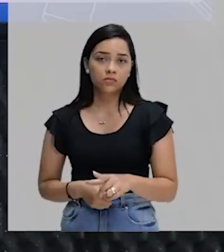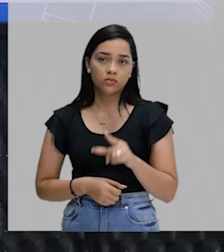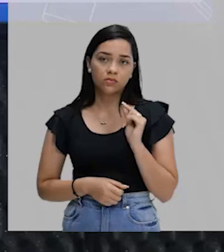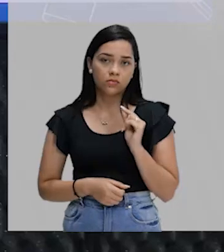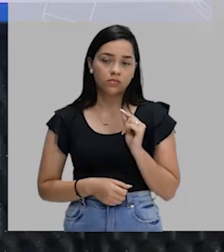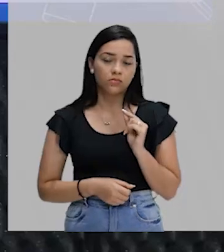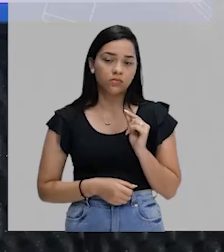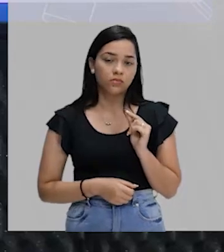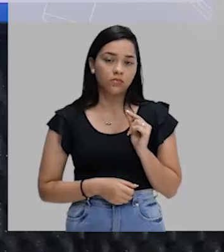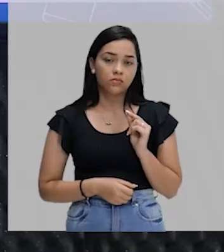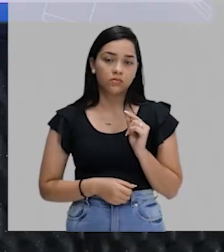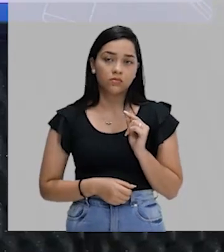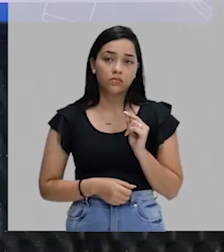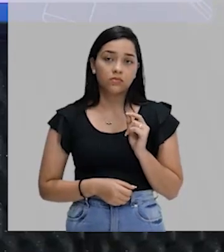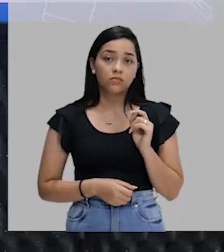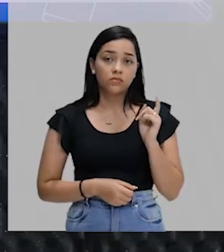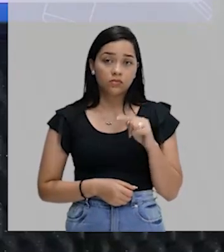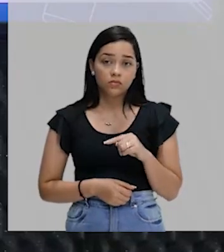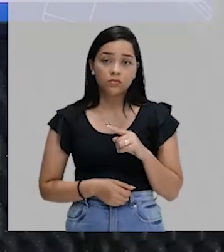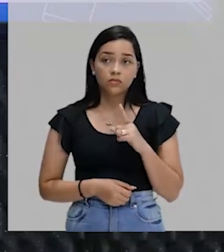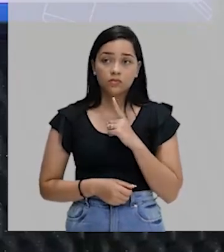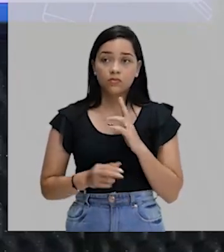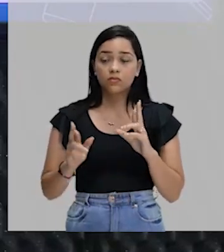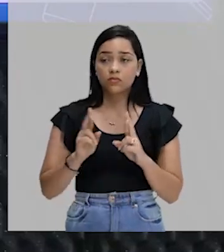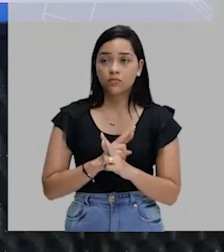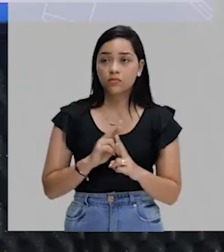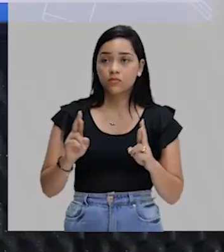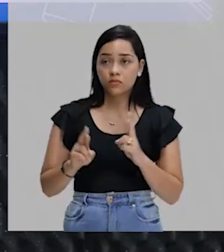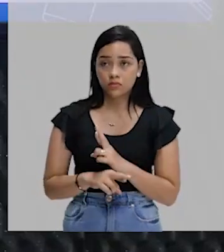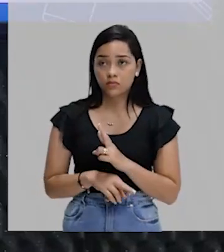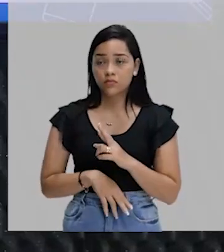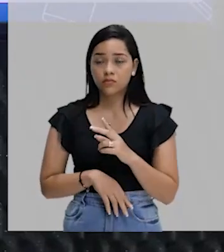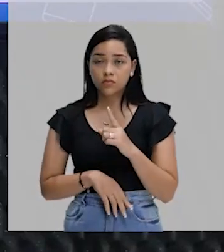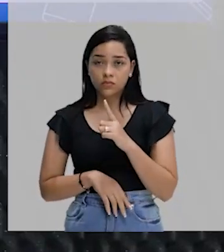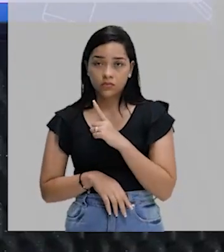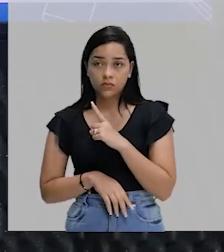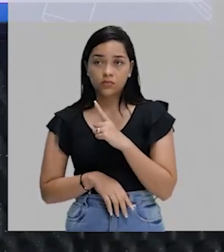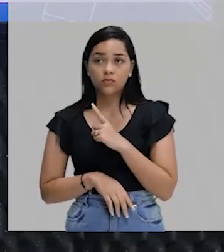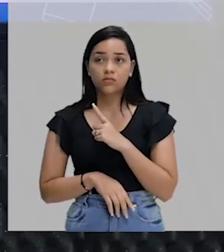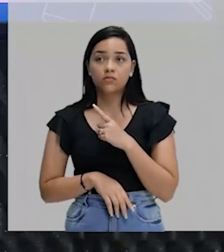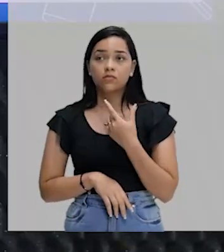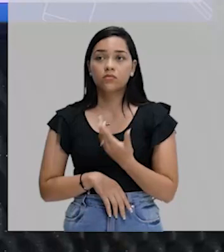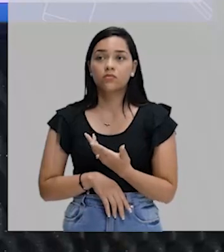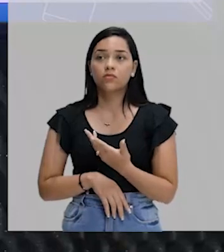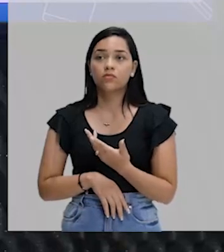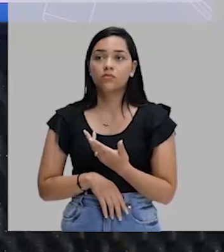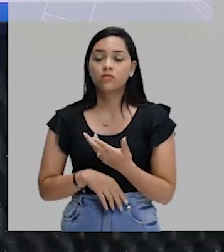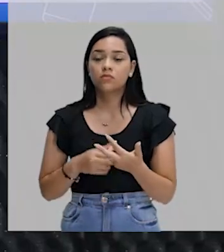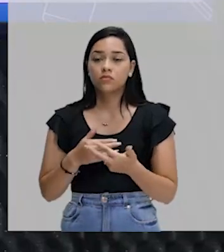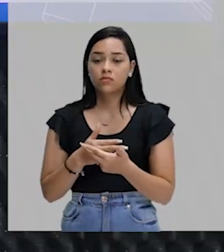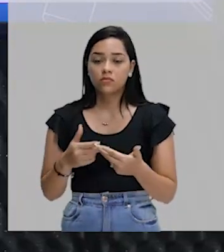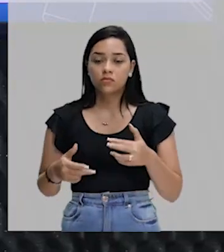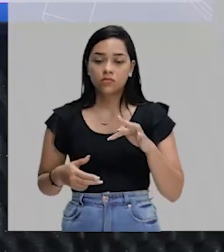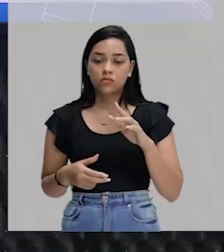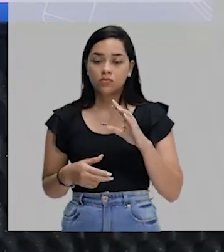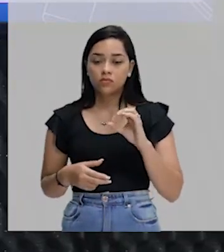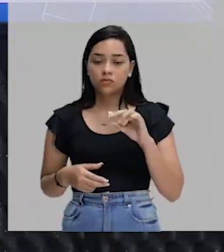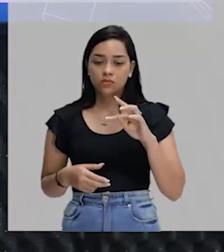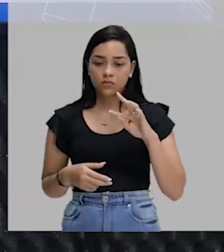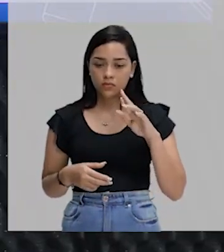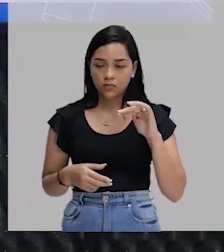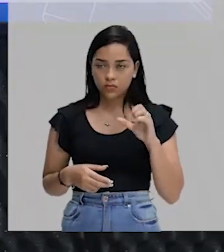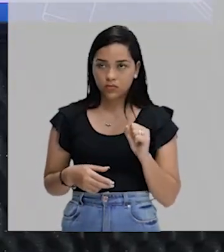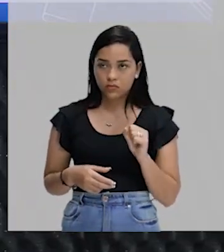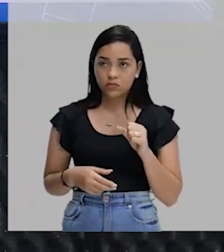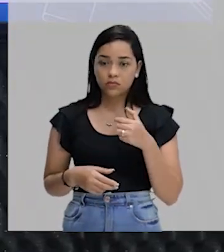decisões que foram tomadas em relação à definição de fronteiras e limites